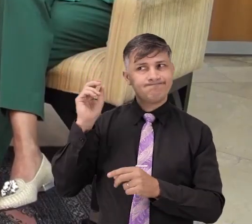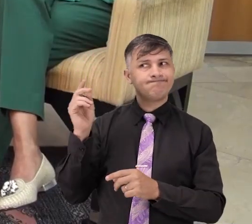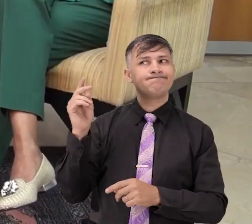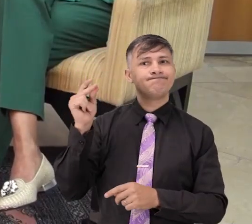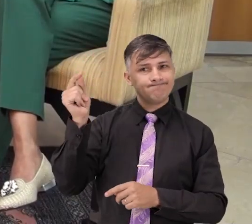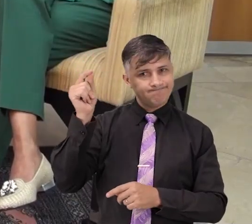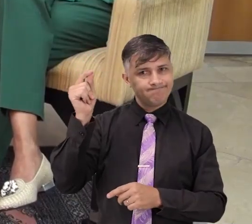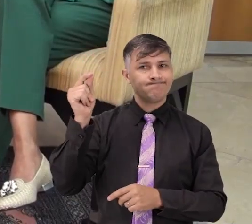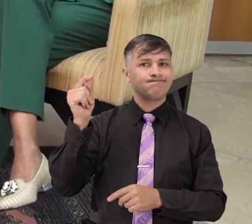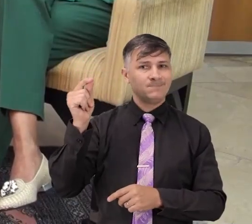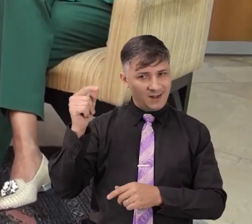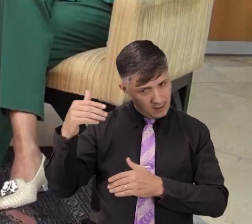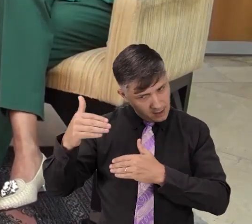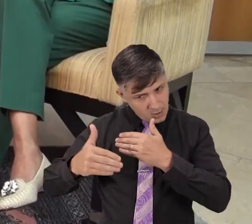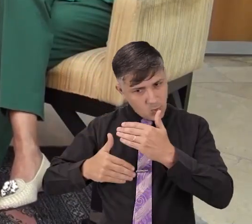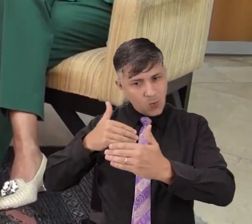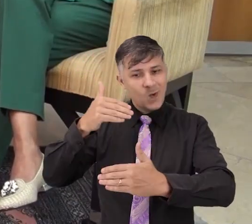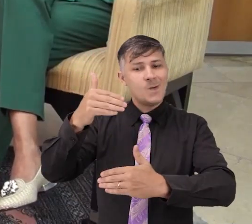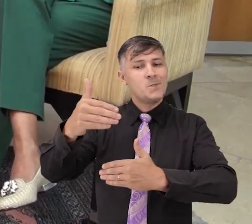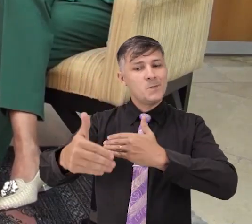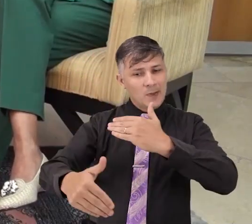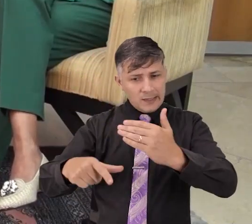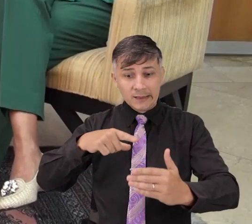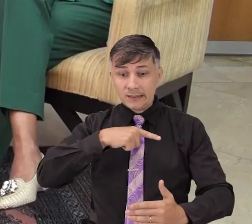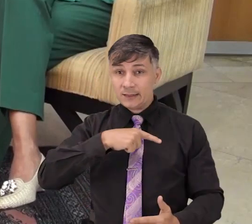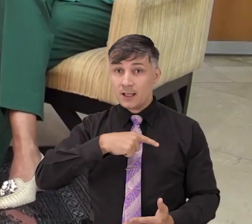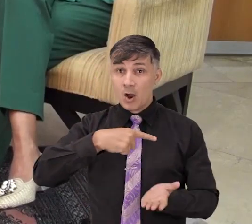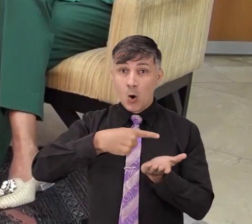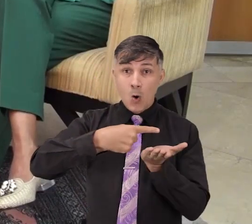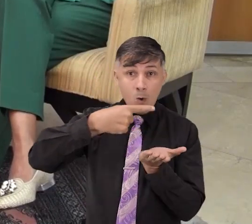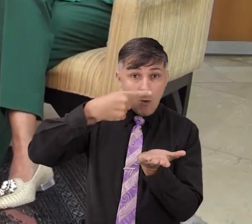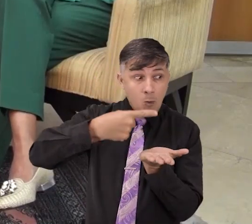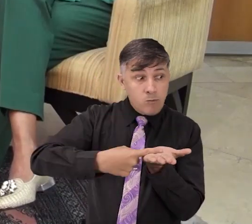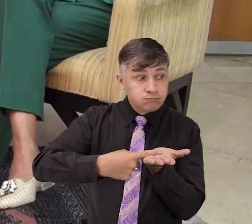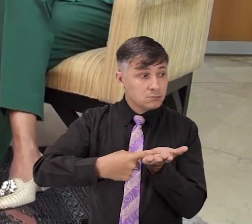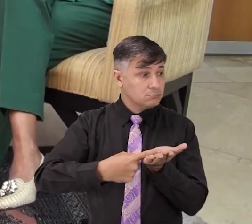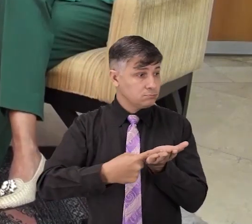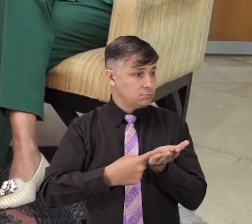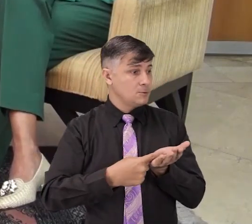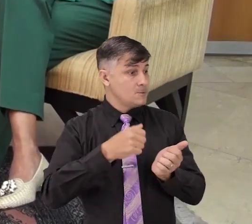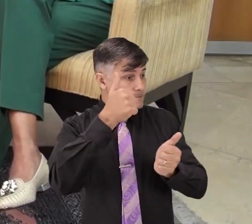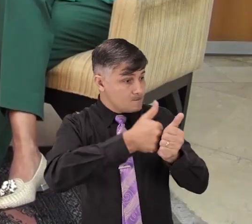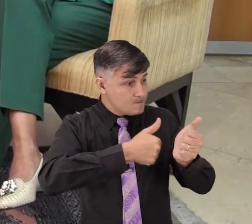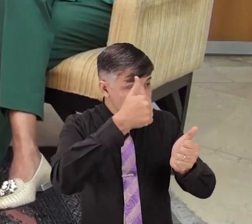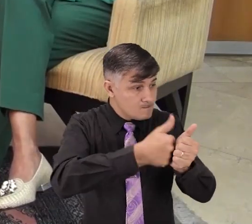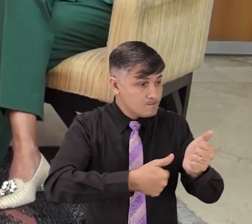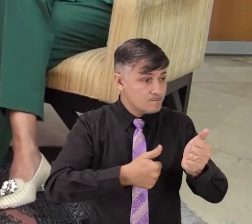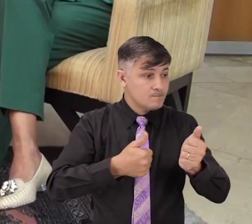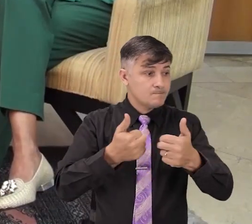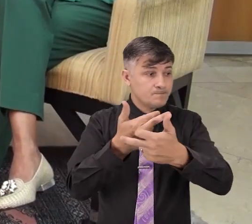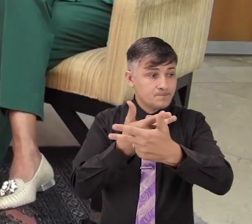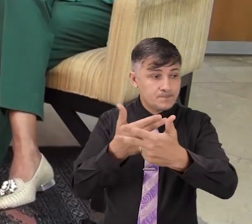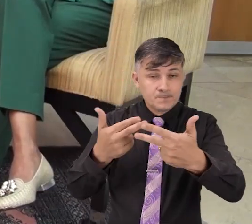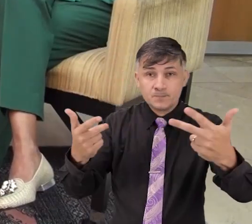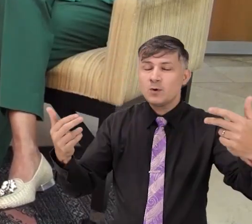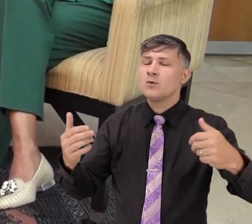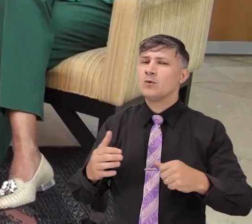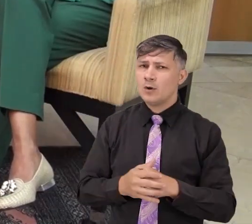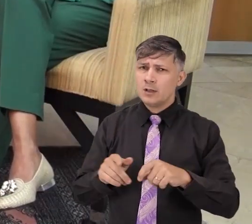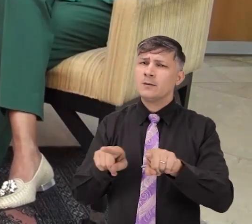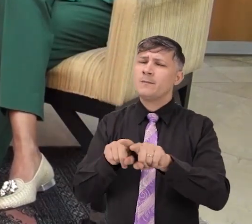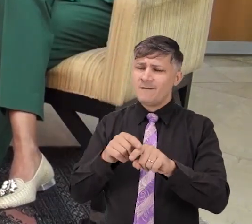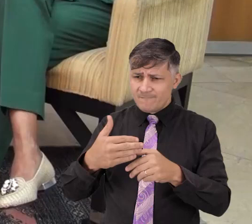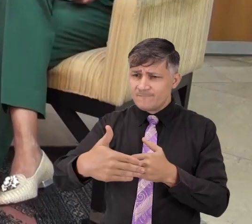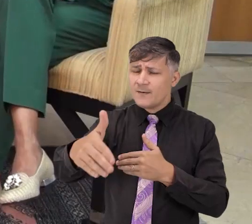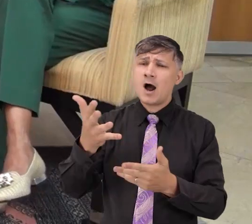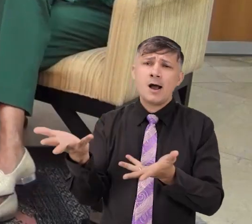conscientização você parte para, né, ter uma agenda, né, de reivindicações, né, que às vezes são